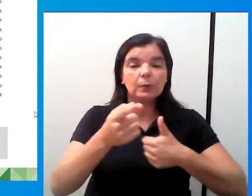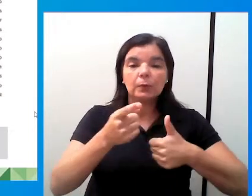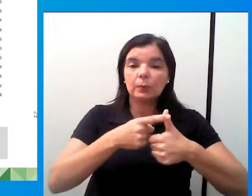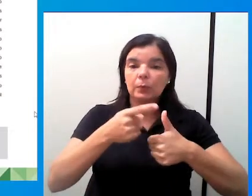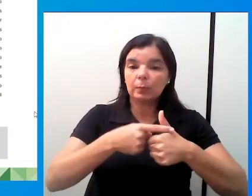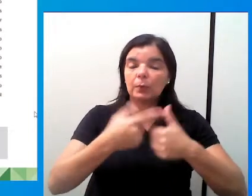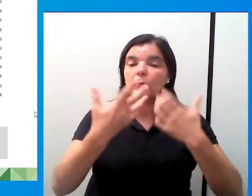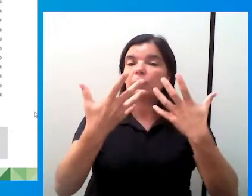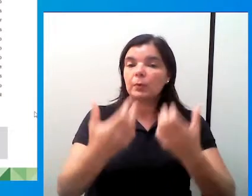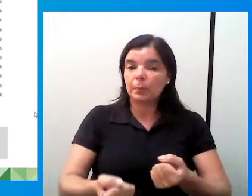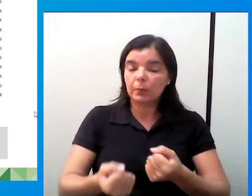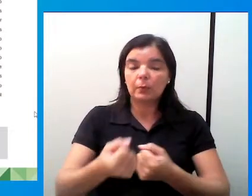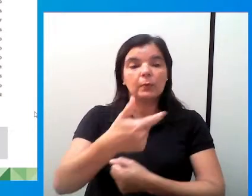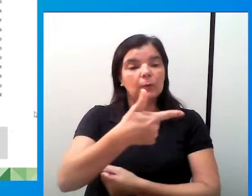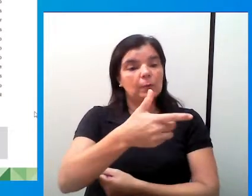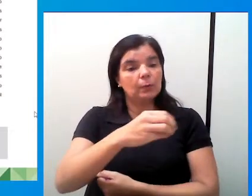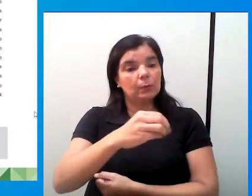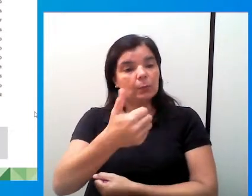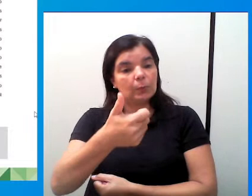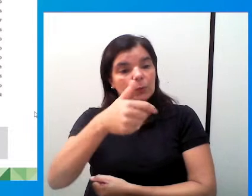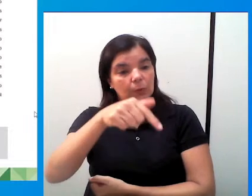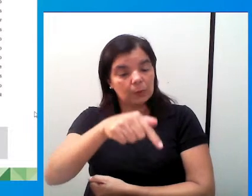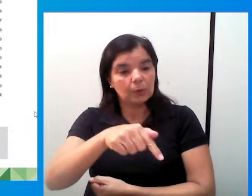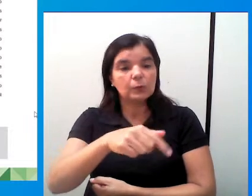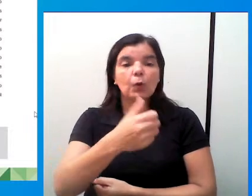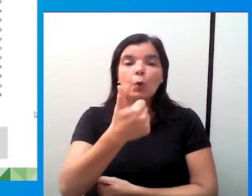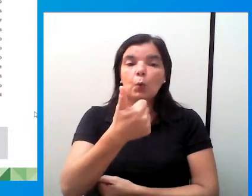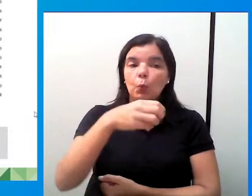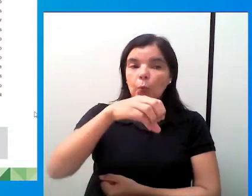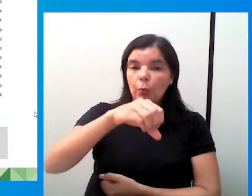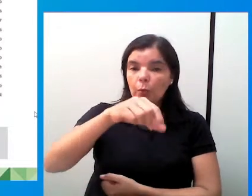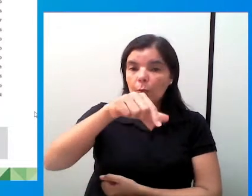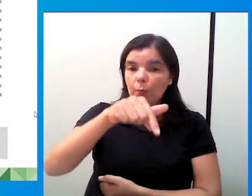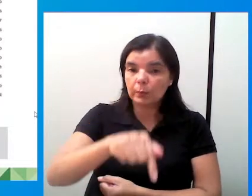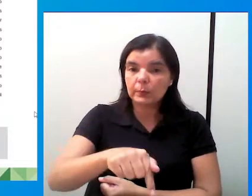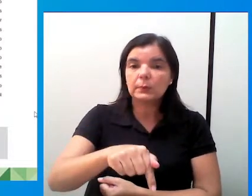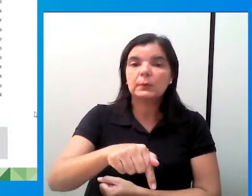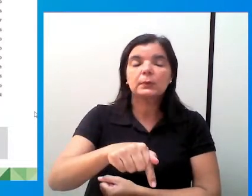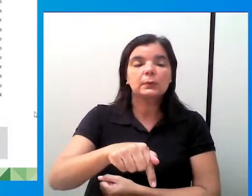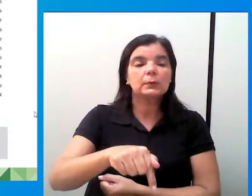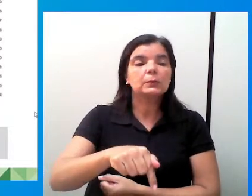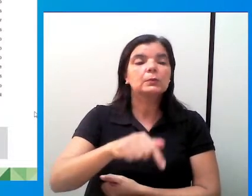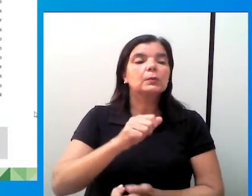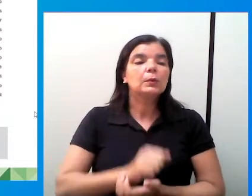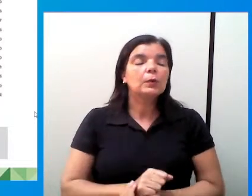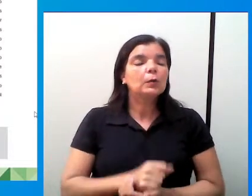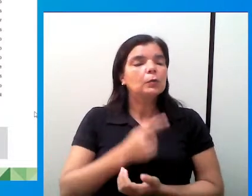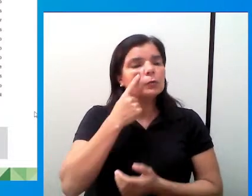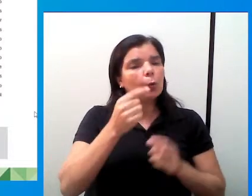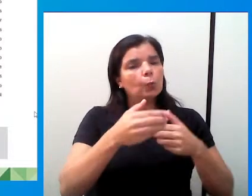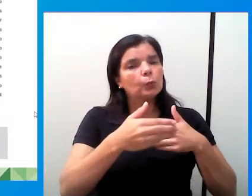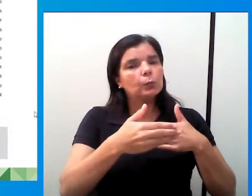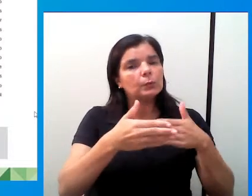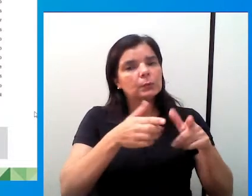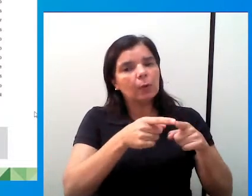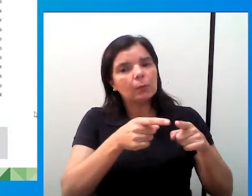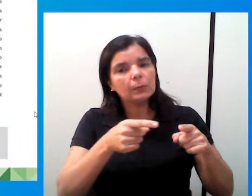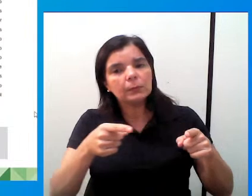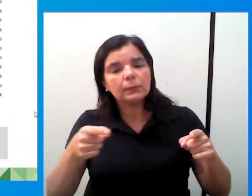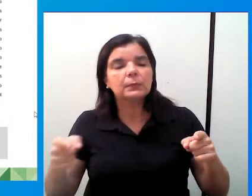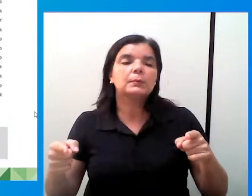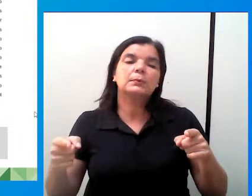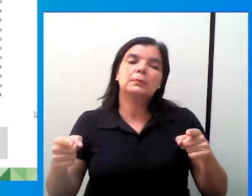aprovada em 2017, a resolução 397. Nós já temos, né, esse tempo todo de vivência,